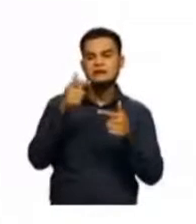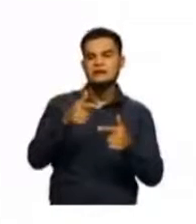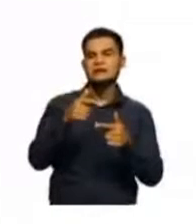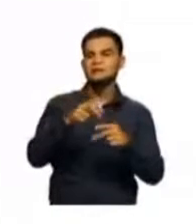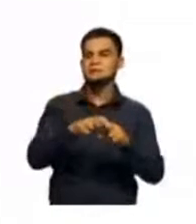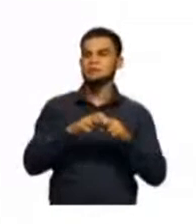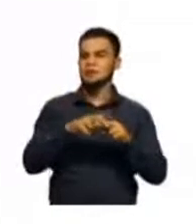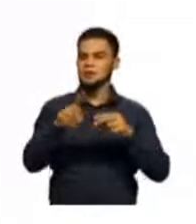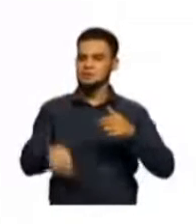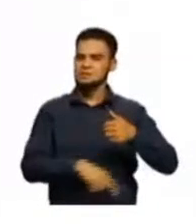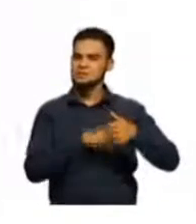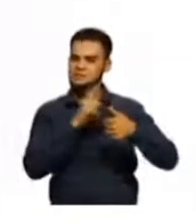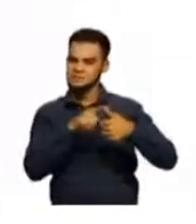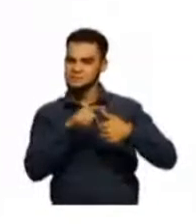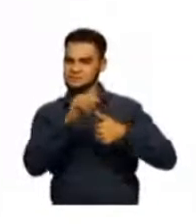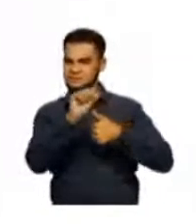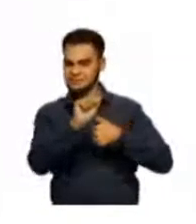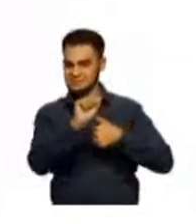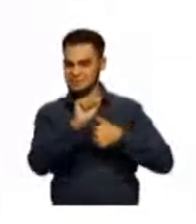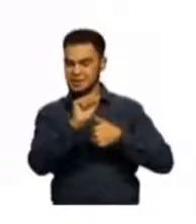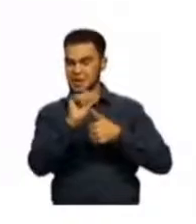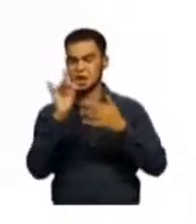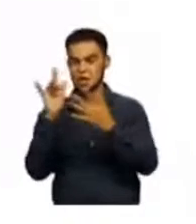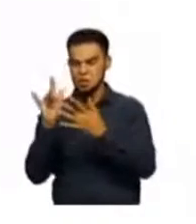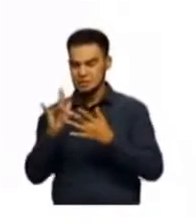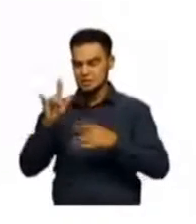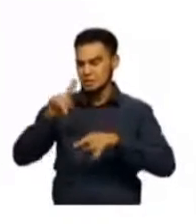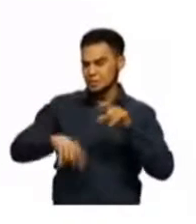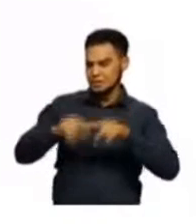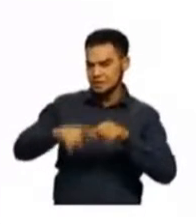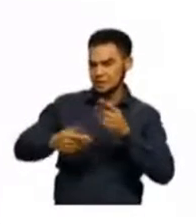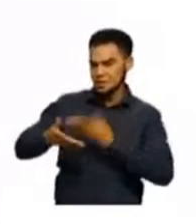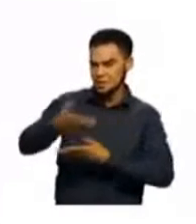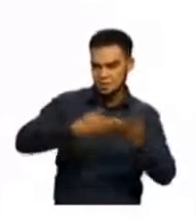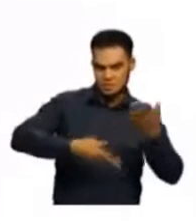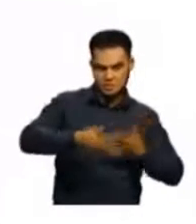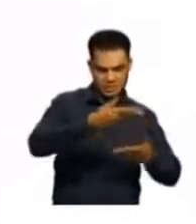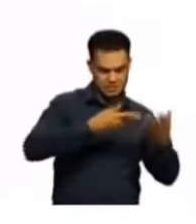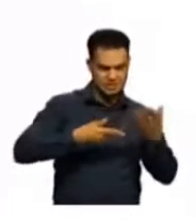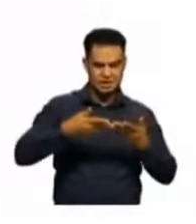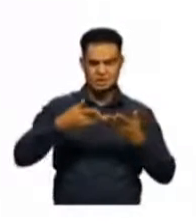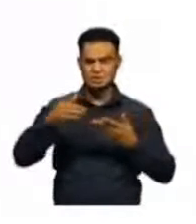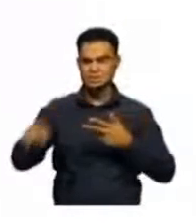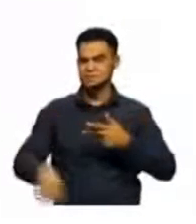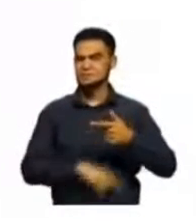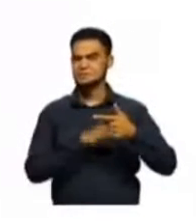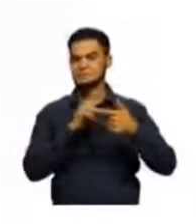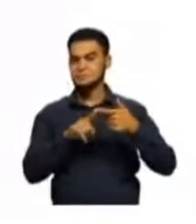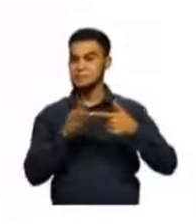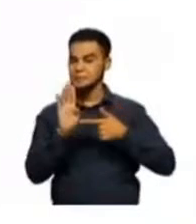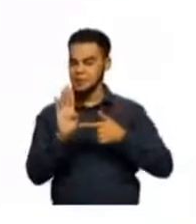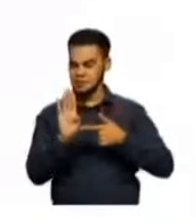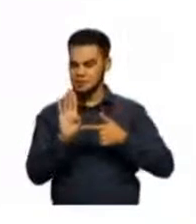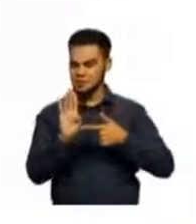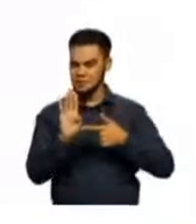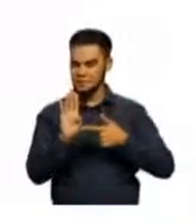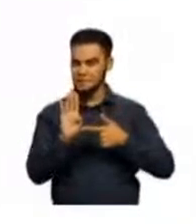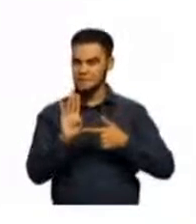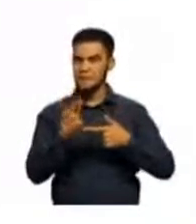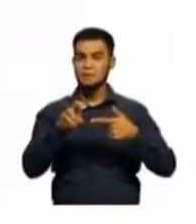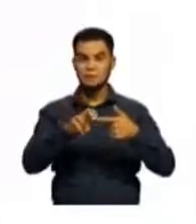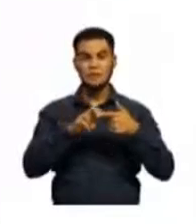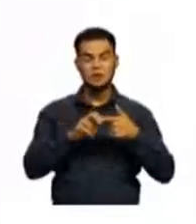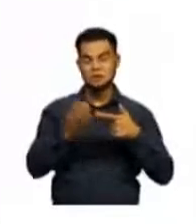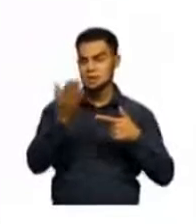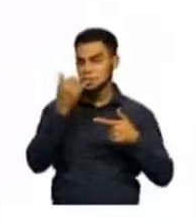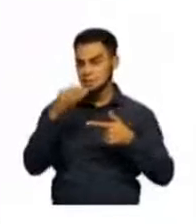A. Pelo contato com objetos compartilhados entre indivíduos sadios e contaminados. B. Pela ingestão de